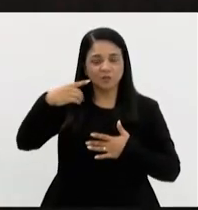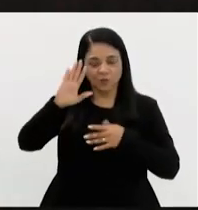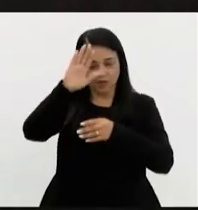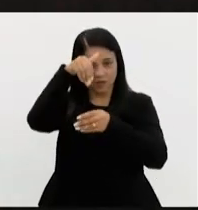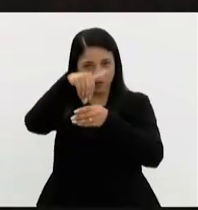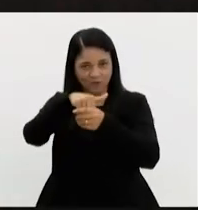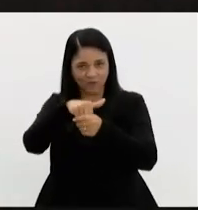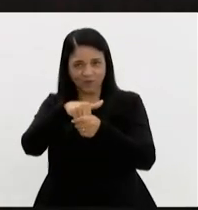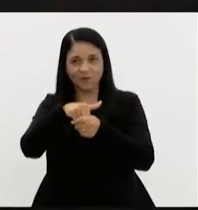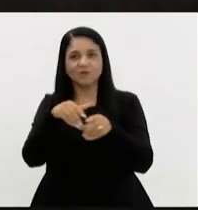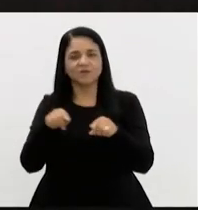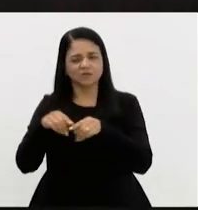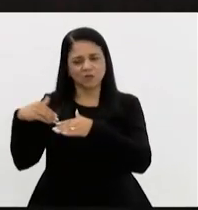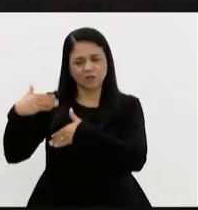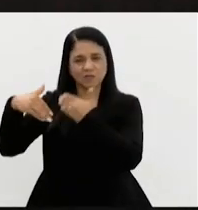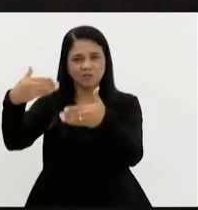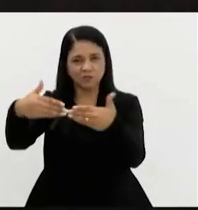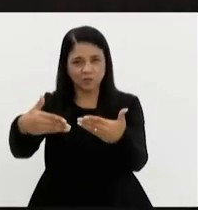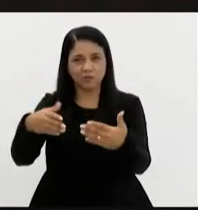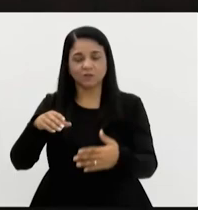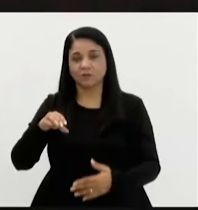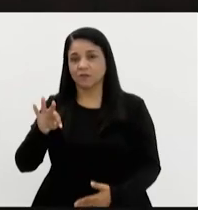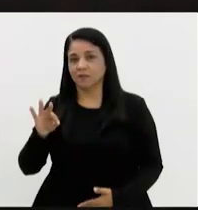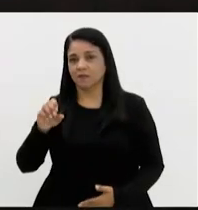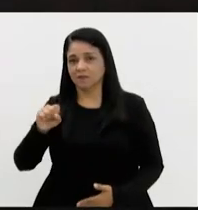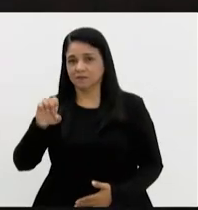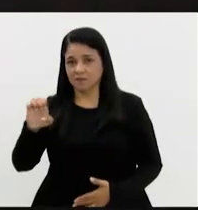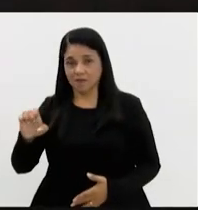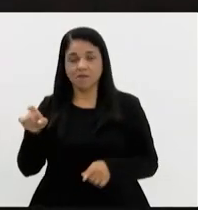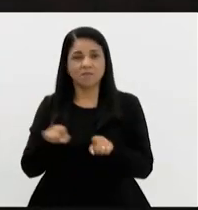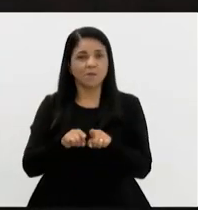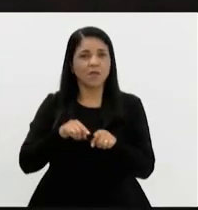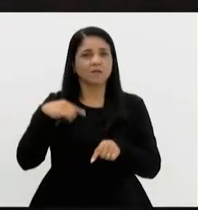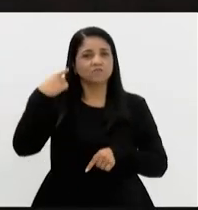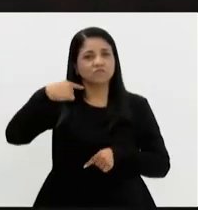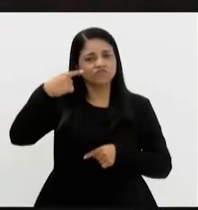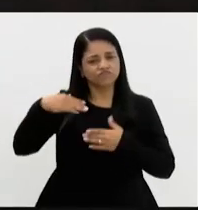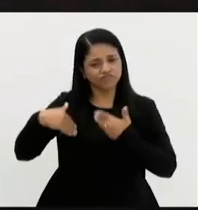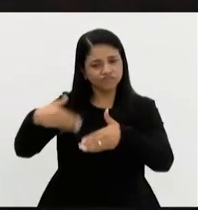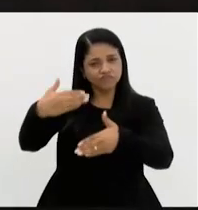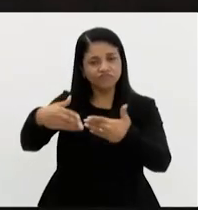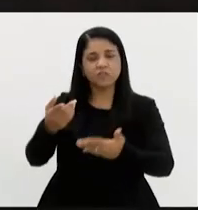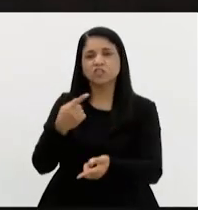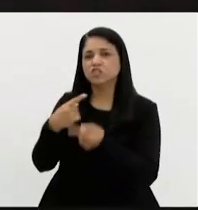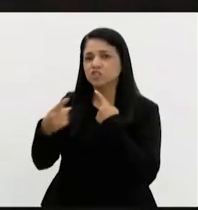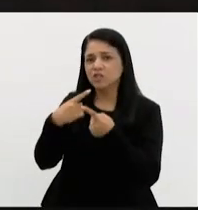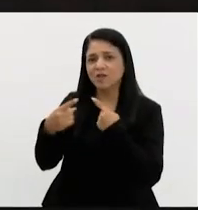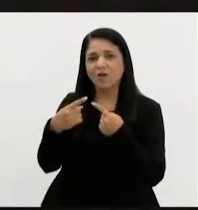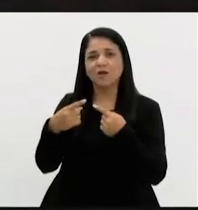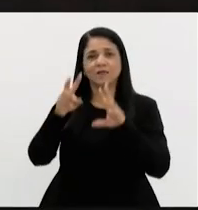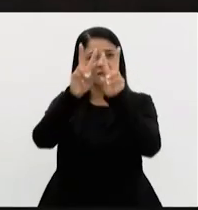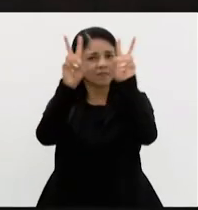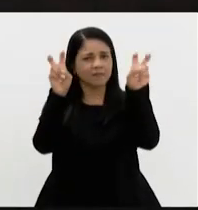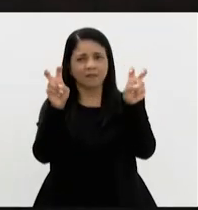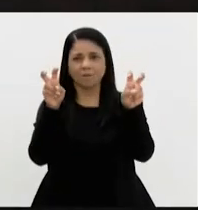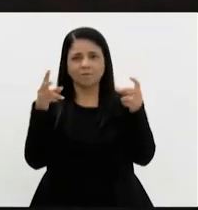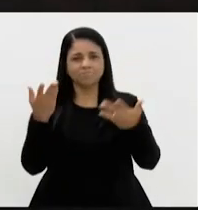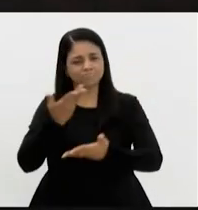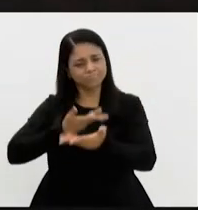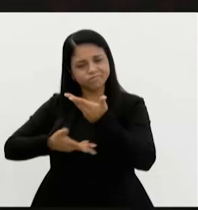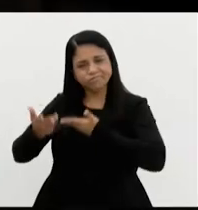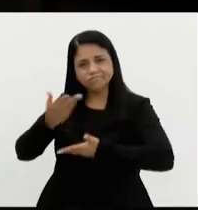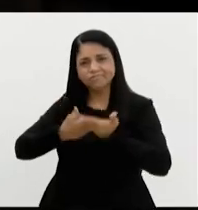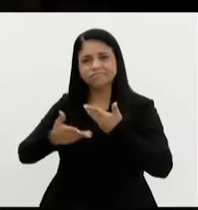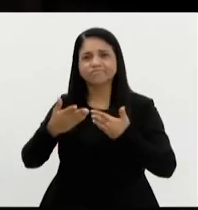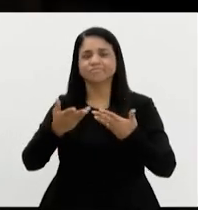no TSE mas também na advocacia dialogou e dialoga sempre sobre temas que tais